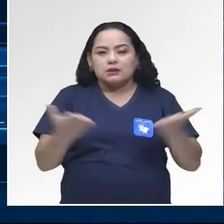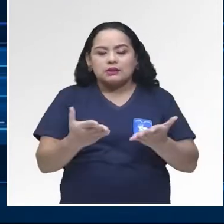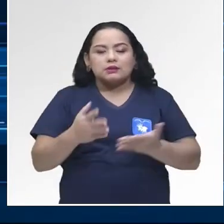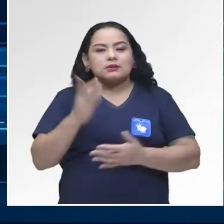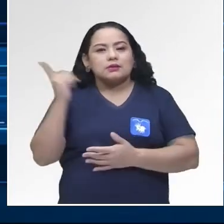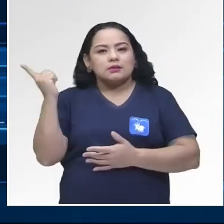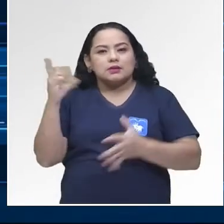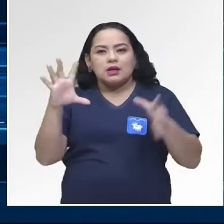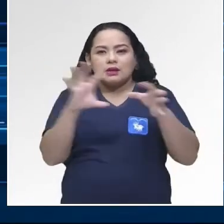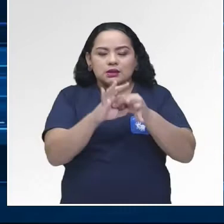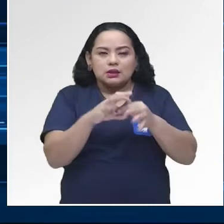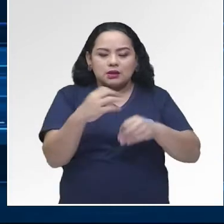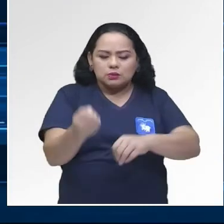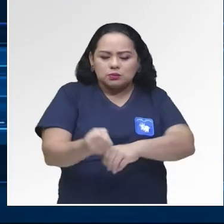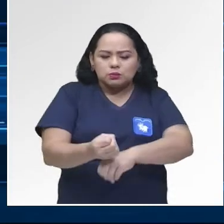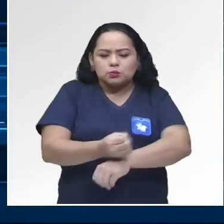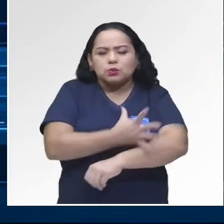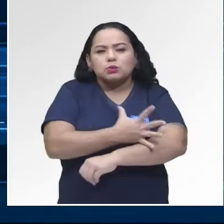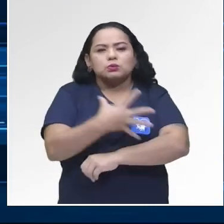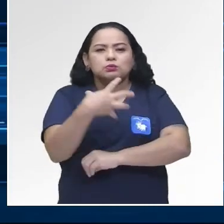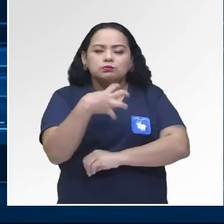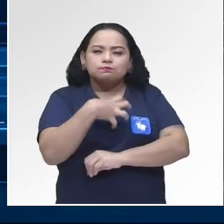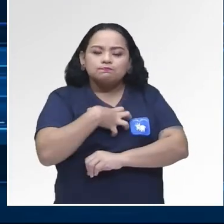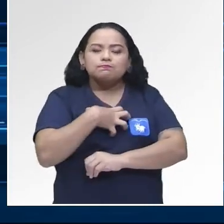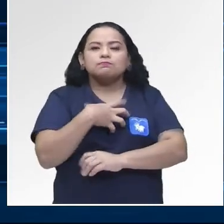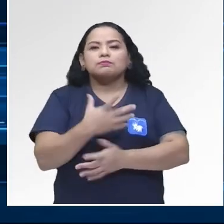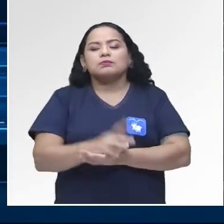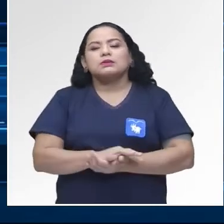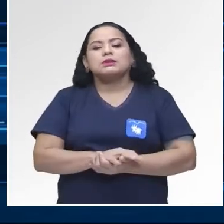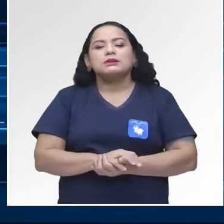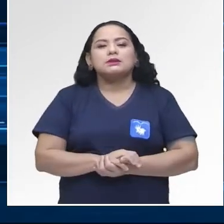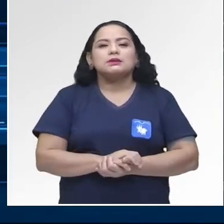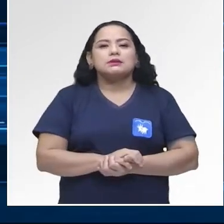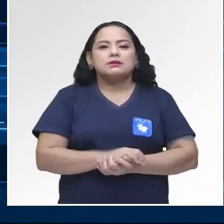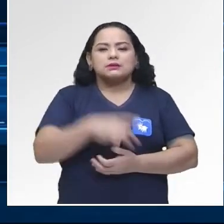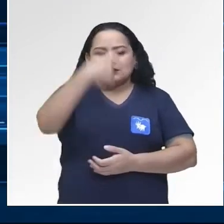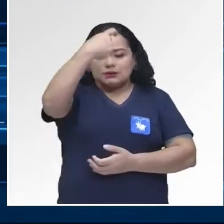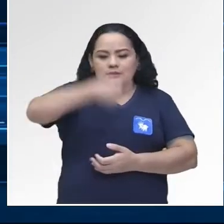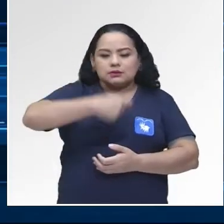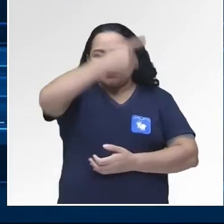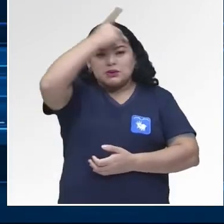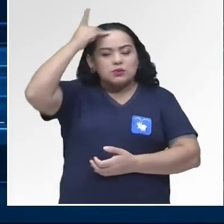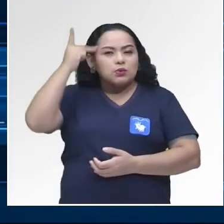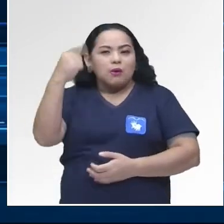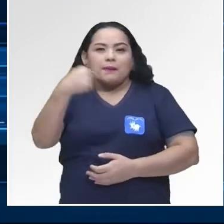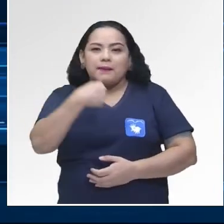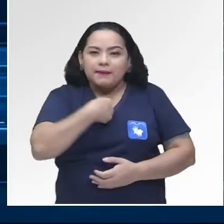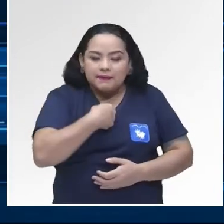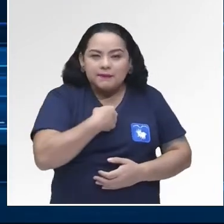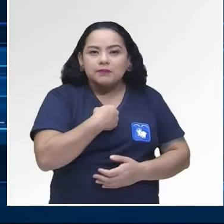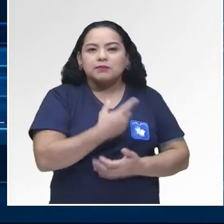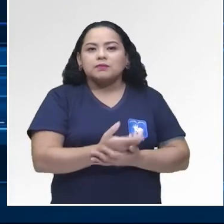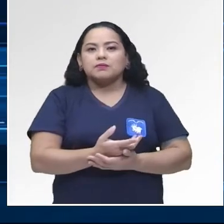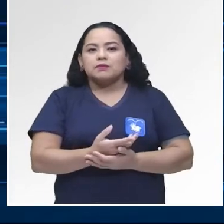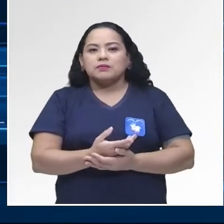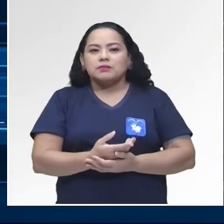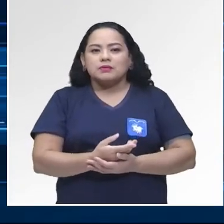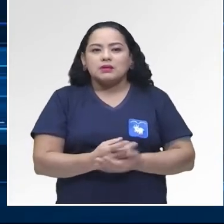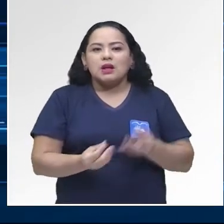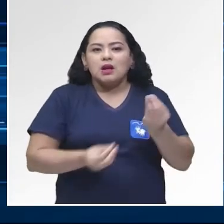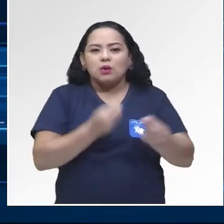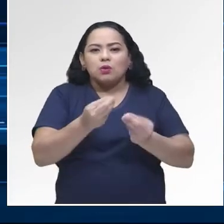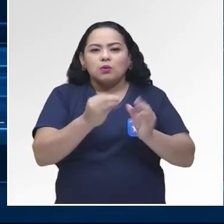aí, do sentimentalismo, da subjetividade do sujeito, do eu, é a questão dos preconceitos,